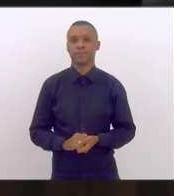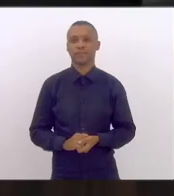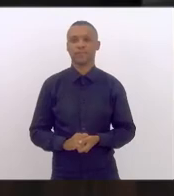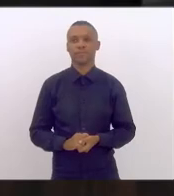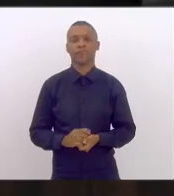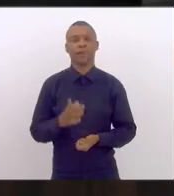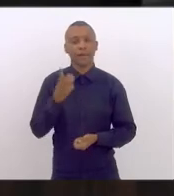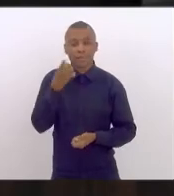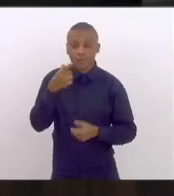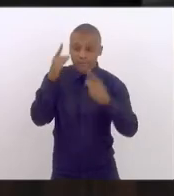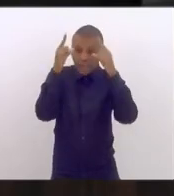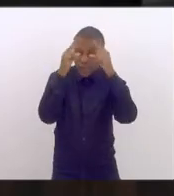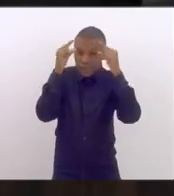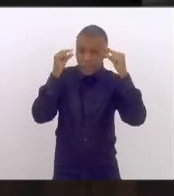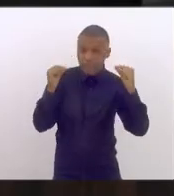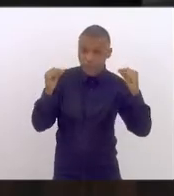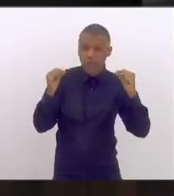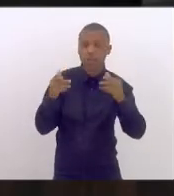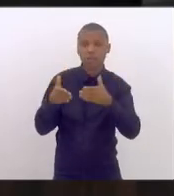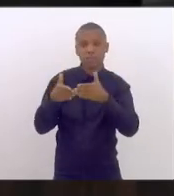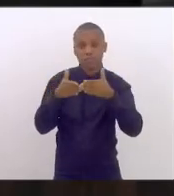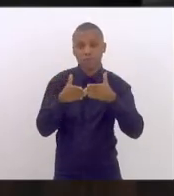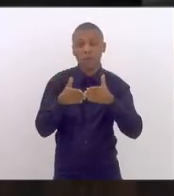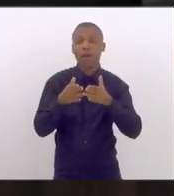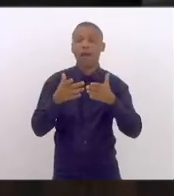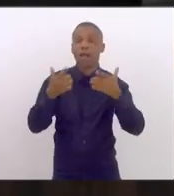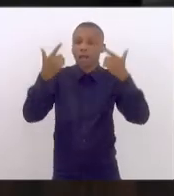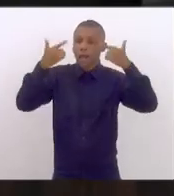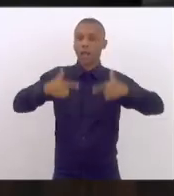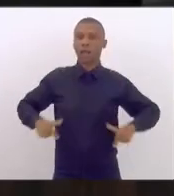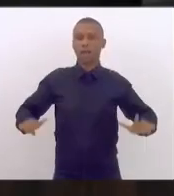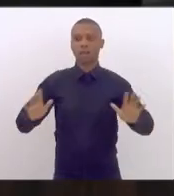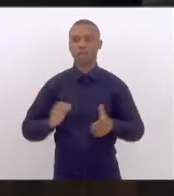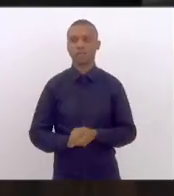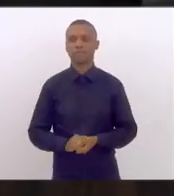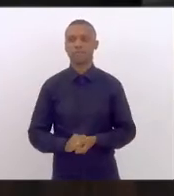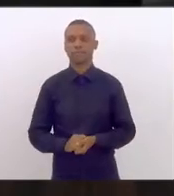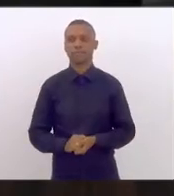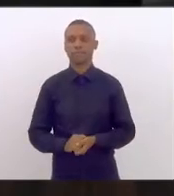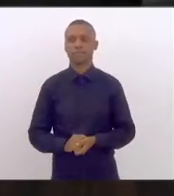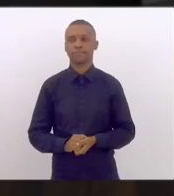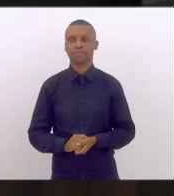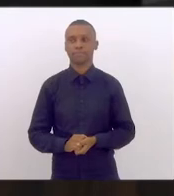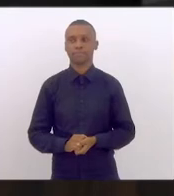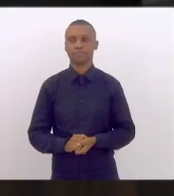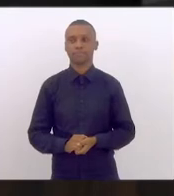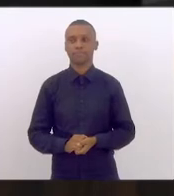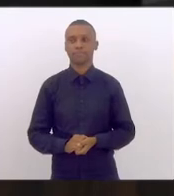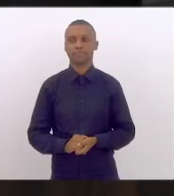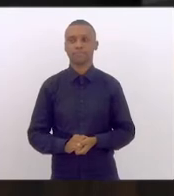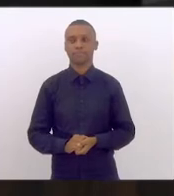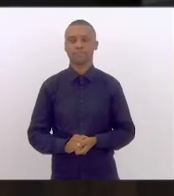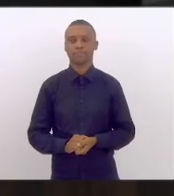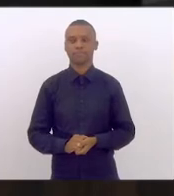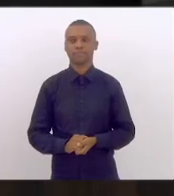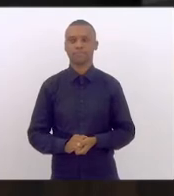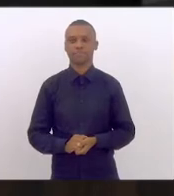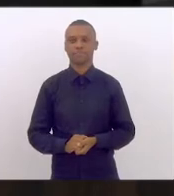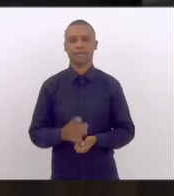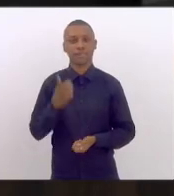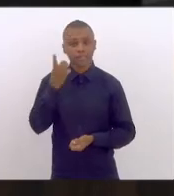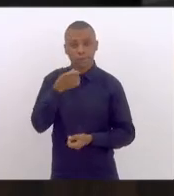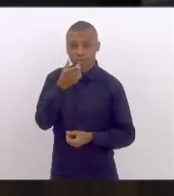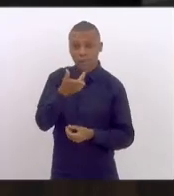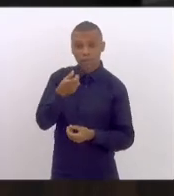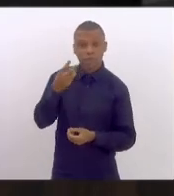Deputado da enfermeira Rejane abstenção hoje é dia de resolução 450 de 22 de autoria Deputado Valdete Carneiro